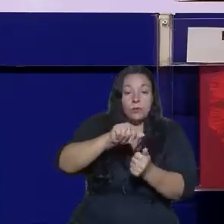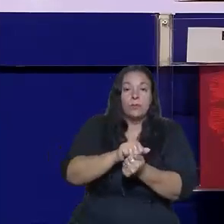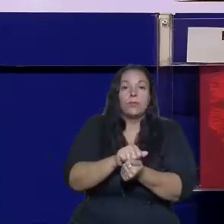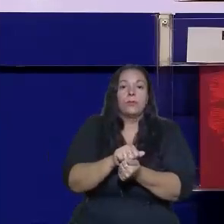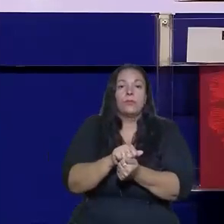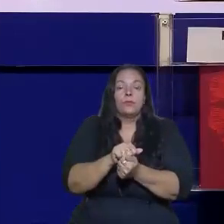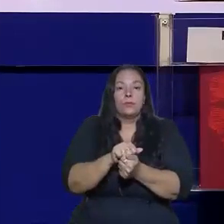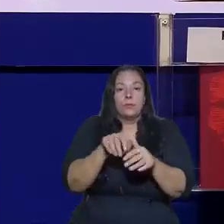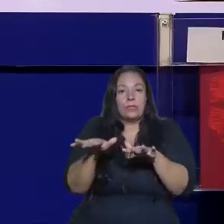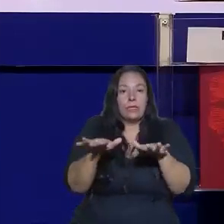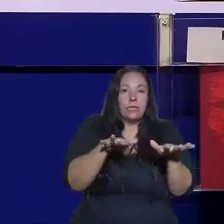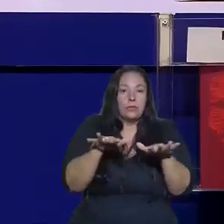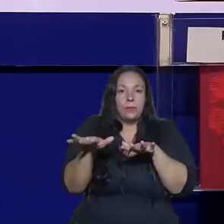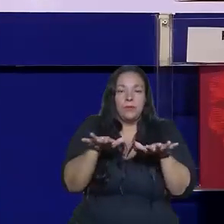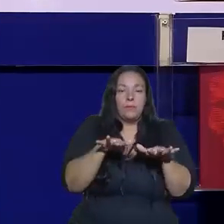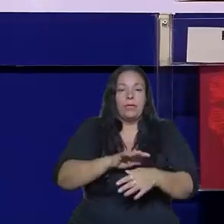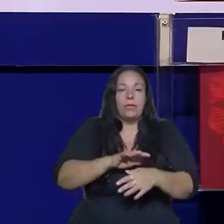em trânsito, em movimento.